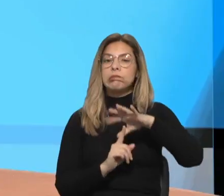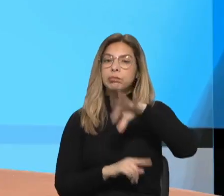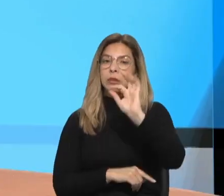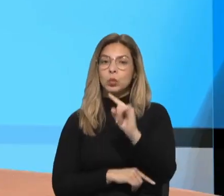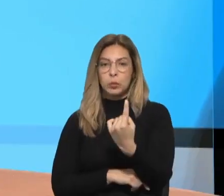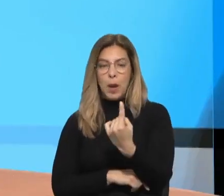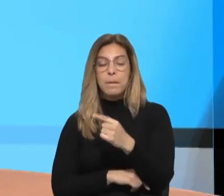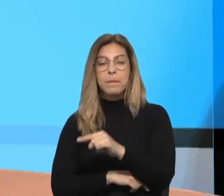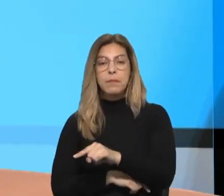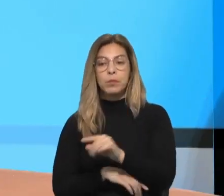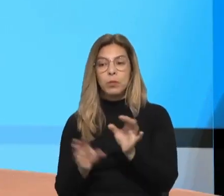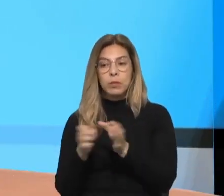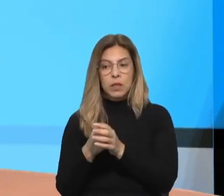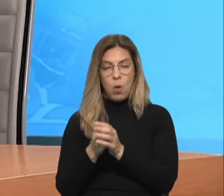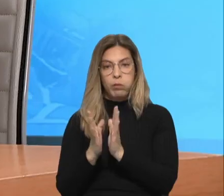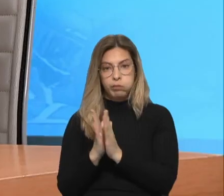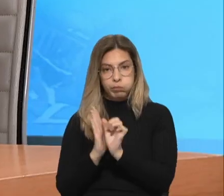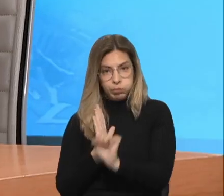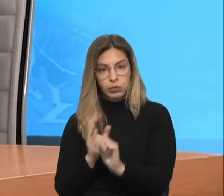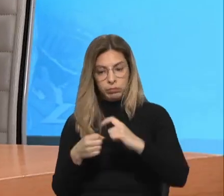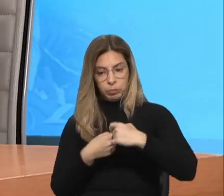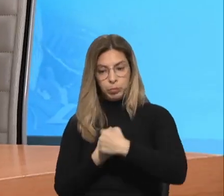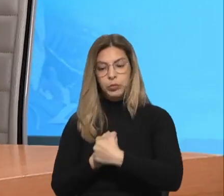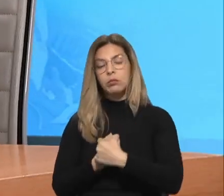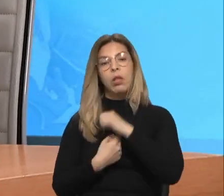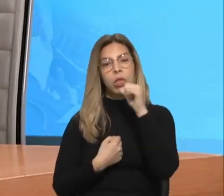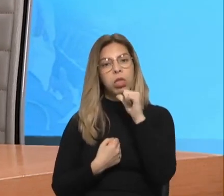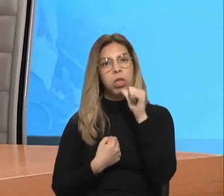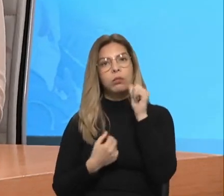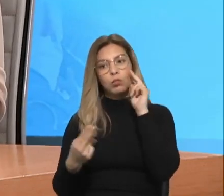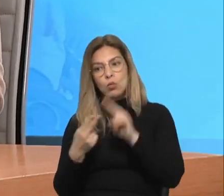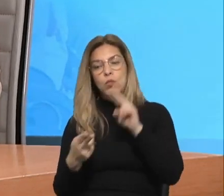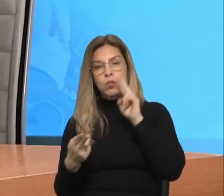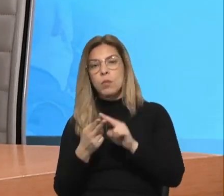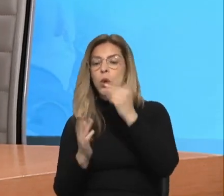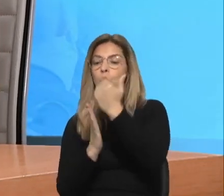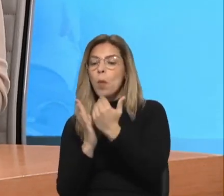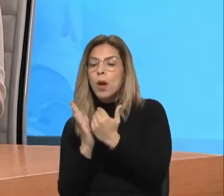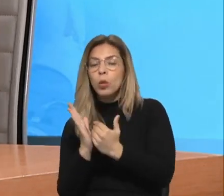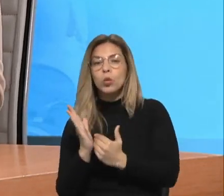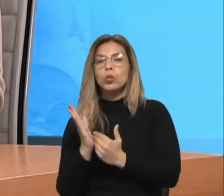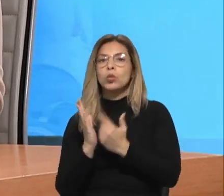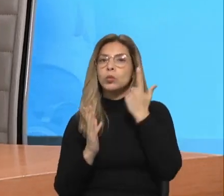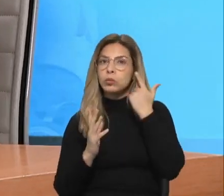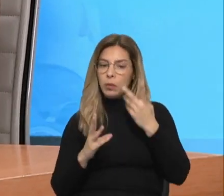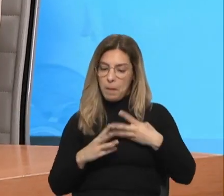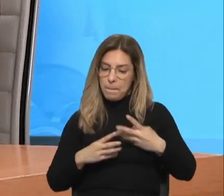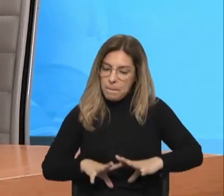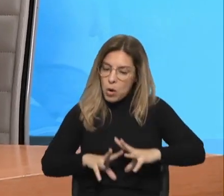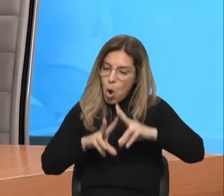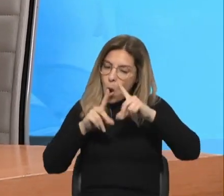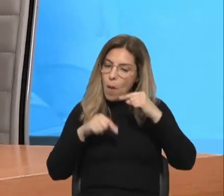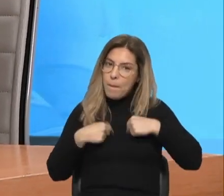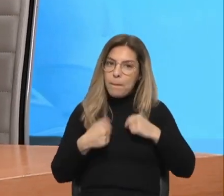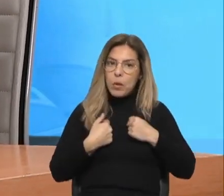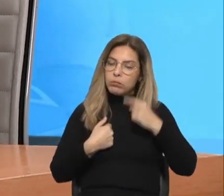própria Comissão Sinodal está a reunir regularmente e a estudar o documento, a crescer na recepção